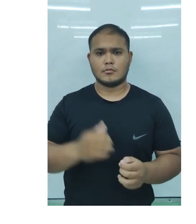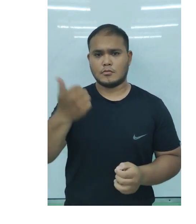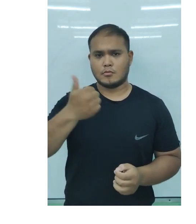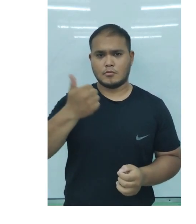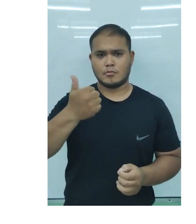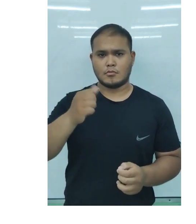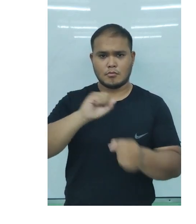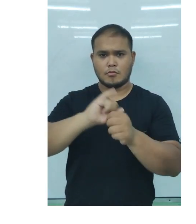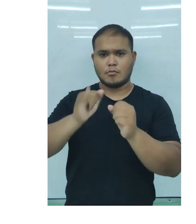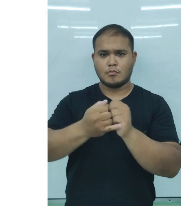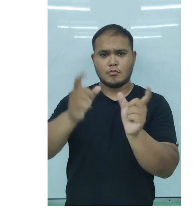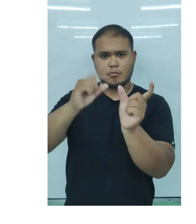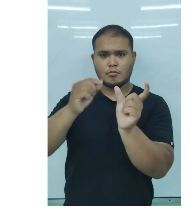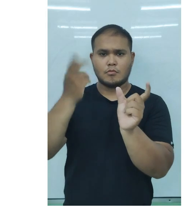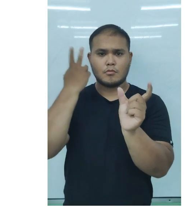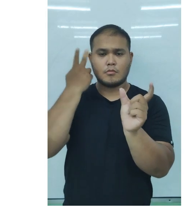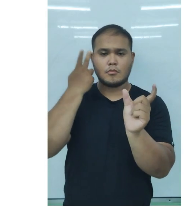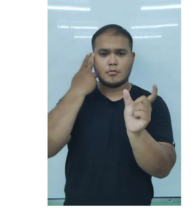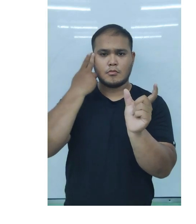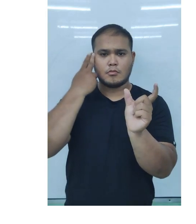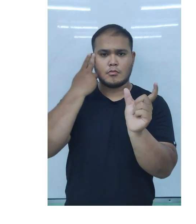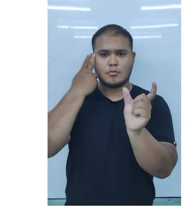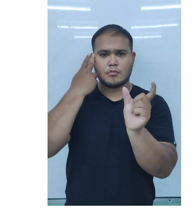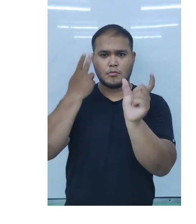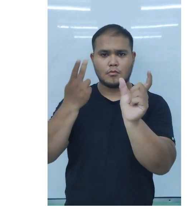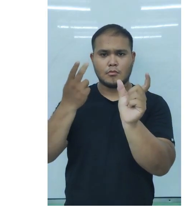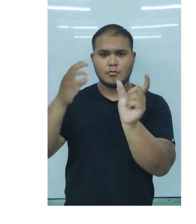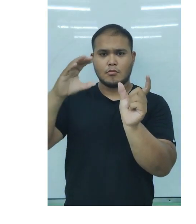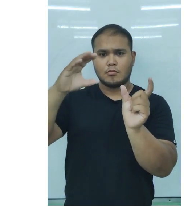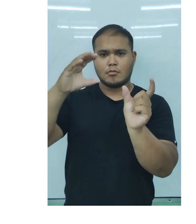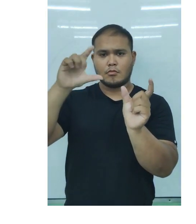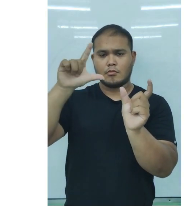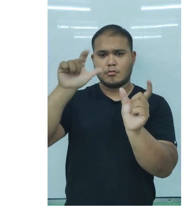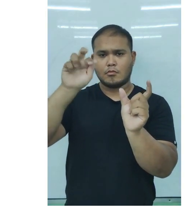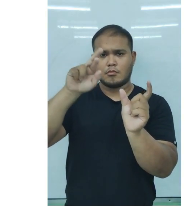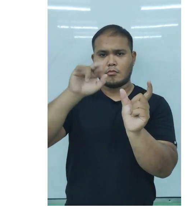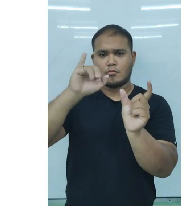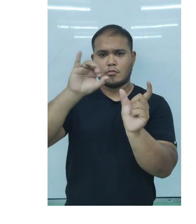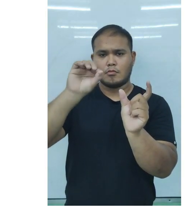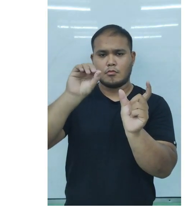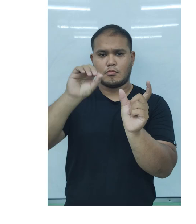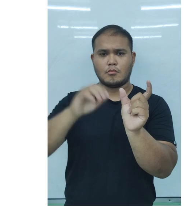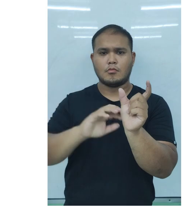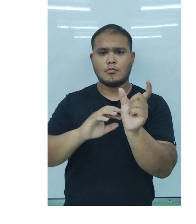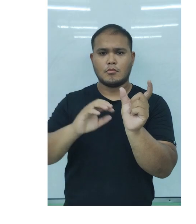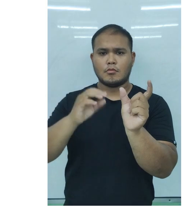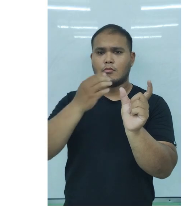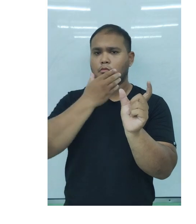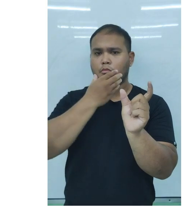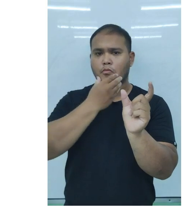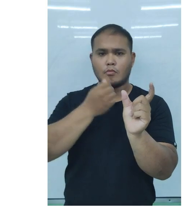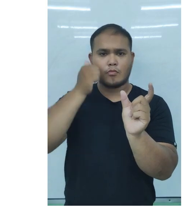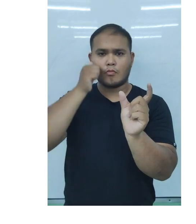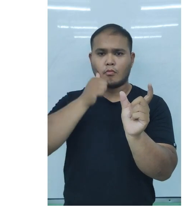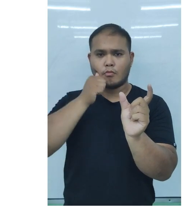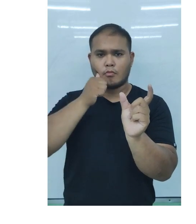normal, claros, masculino, clara, feminino, clarum, neutro. E aí